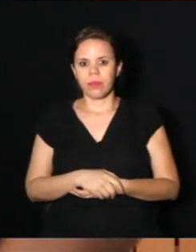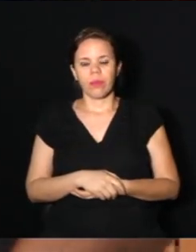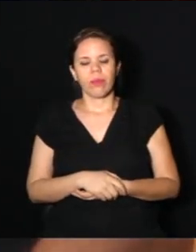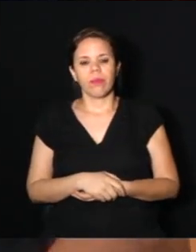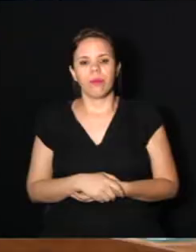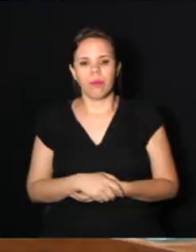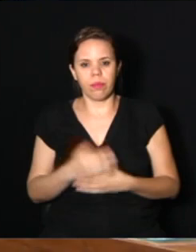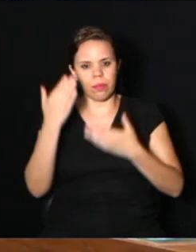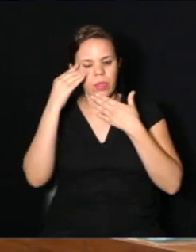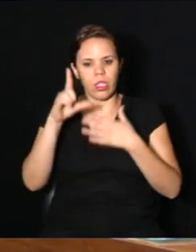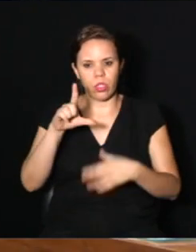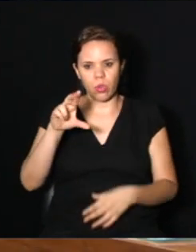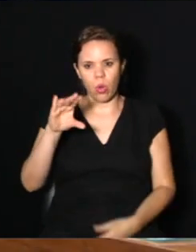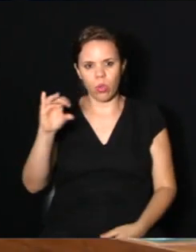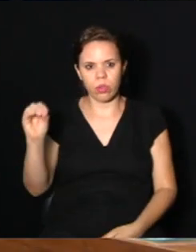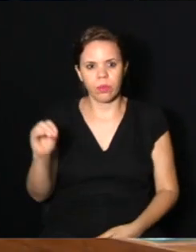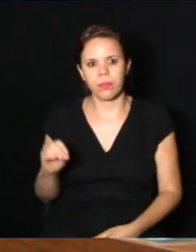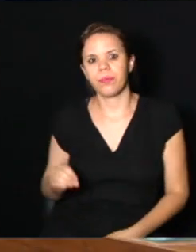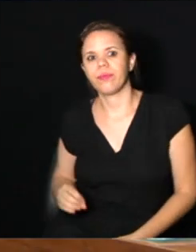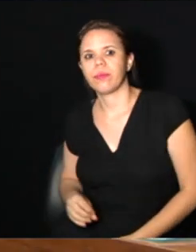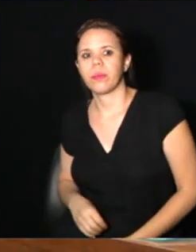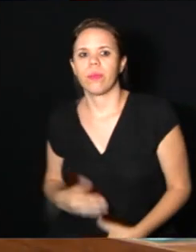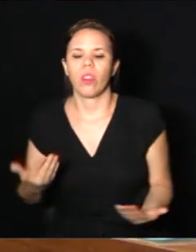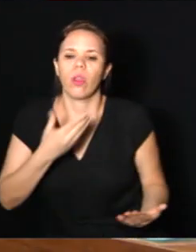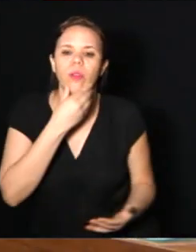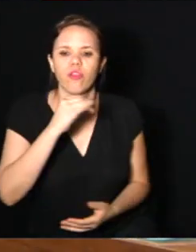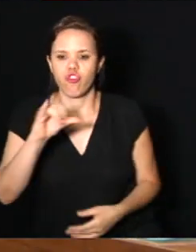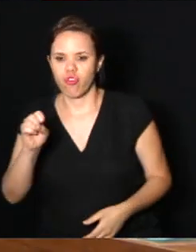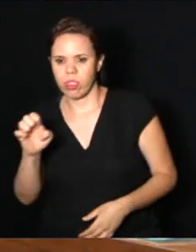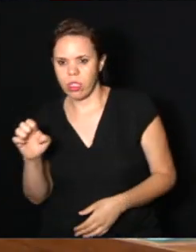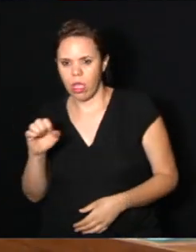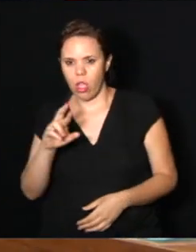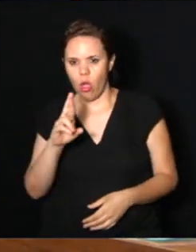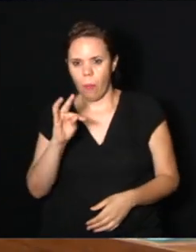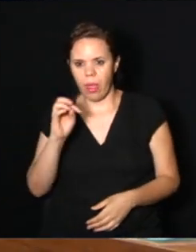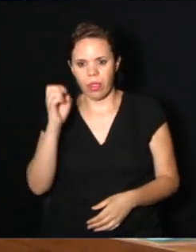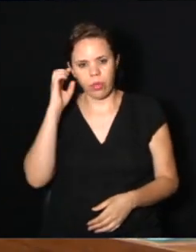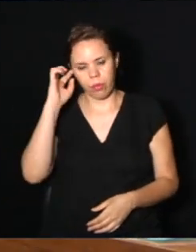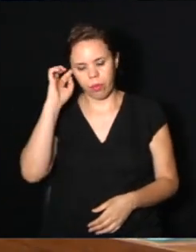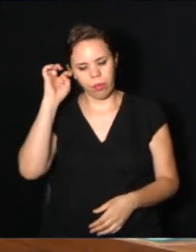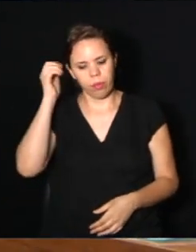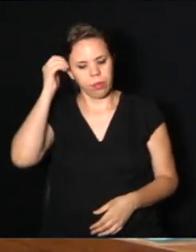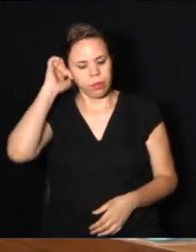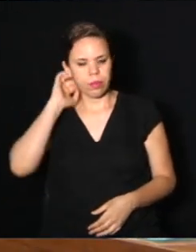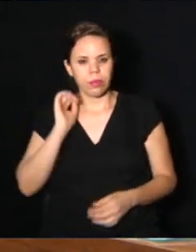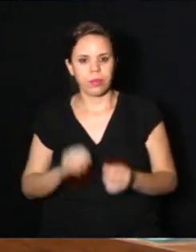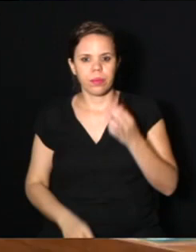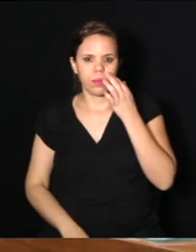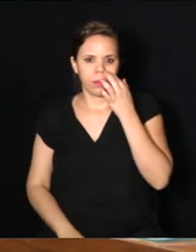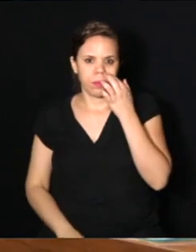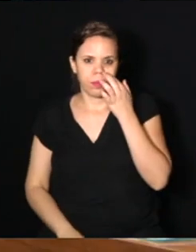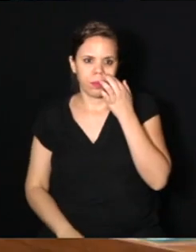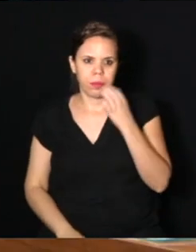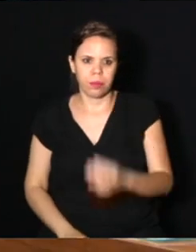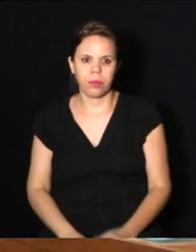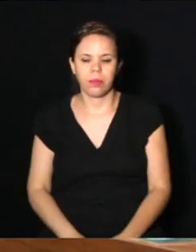Obrigado, Lúcio. Então, agora, seu José Roberto Pereira. Por favor, José Roberto, fique à